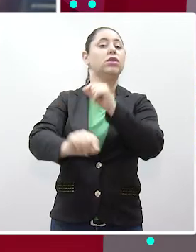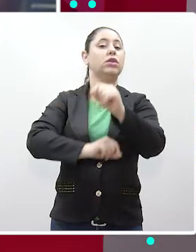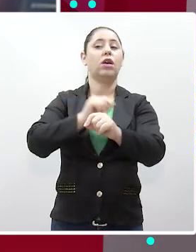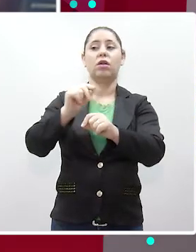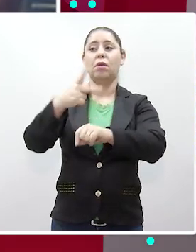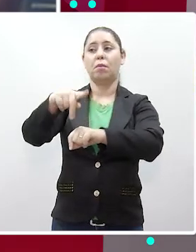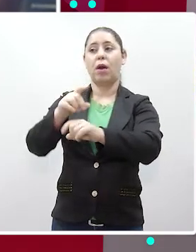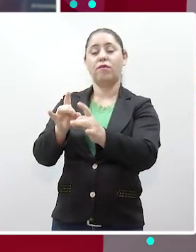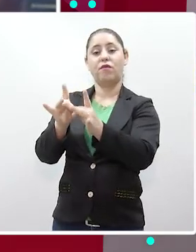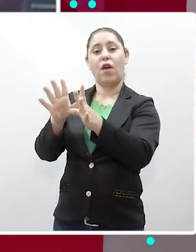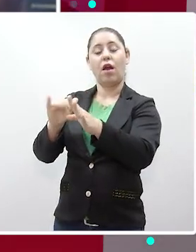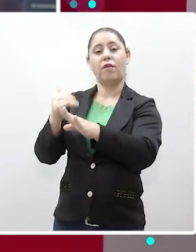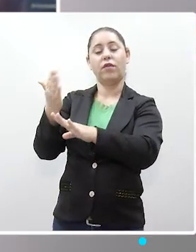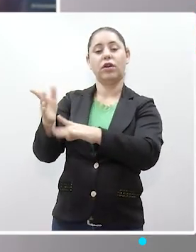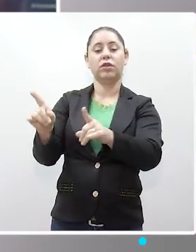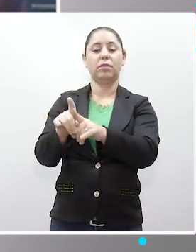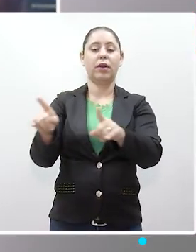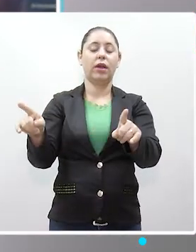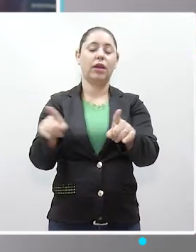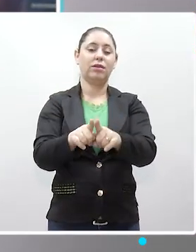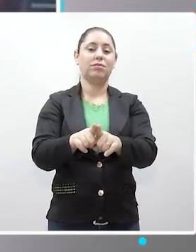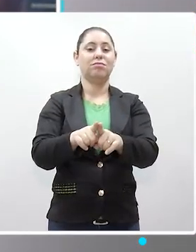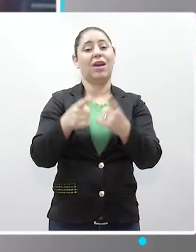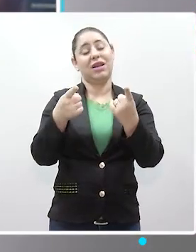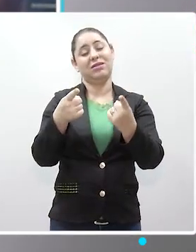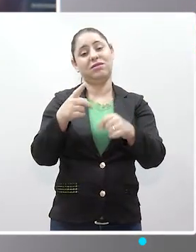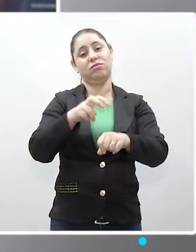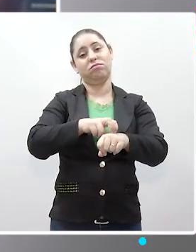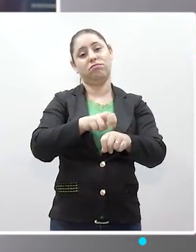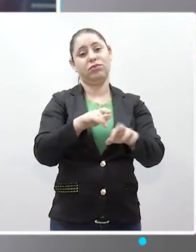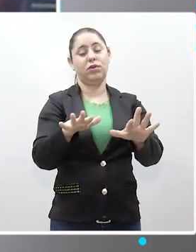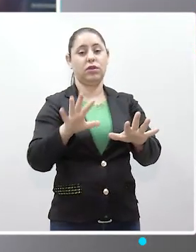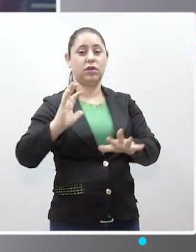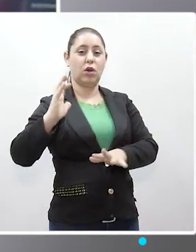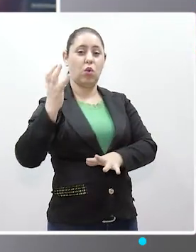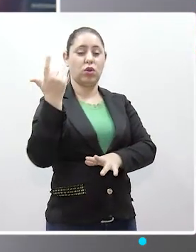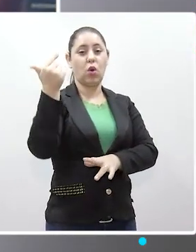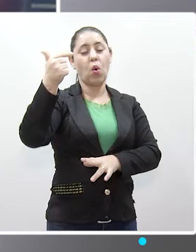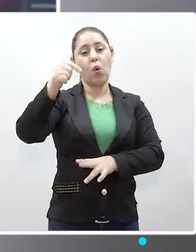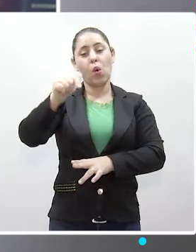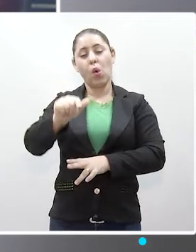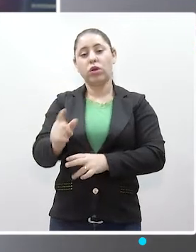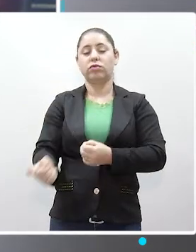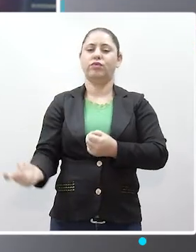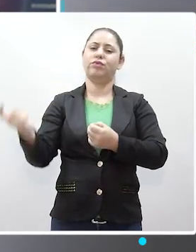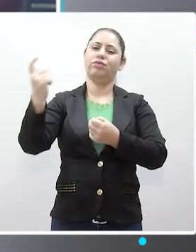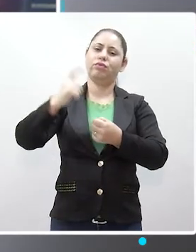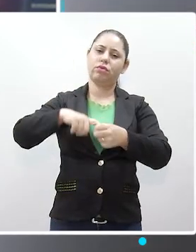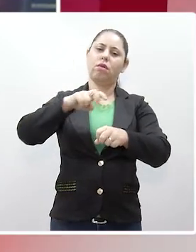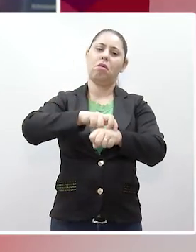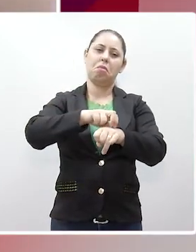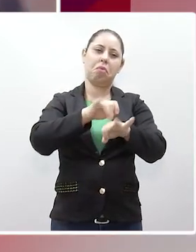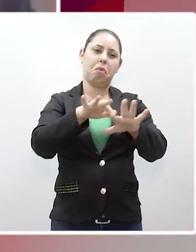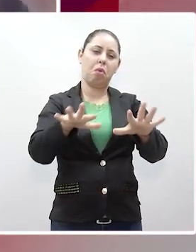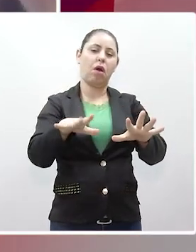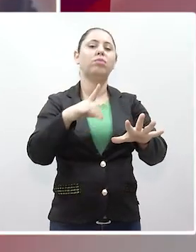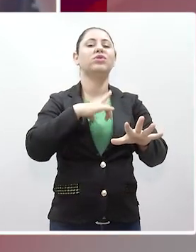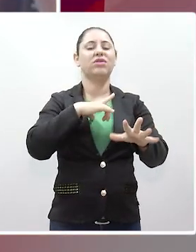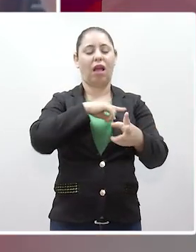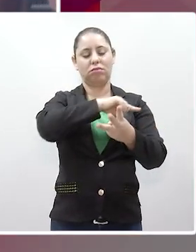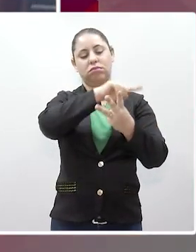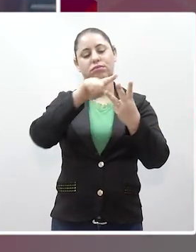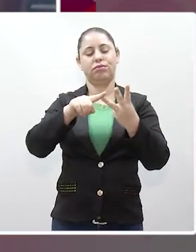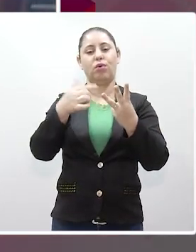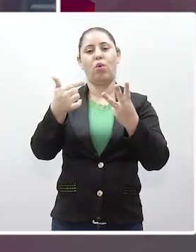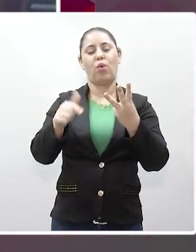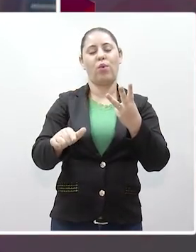Óbvio que ainda nós estamos vinculados às incertezas da pandemia. Então, se acontecer uma nova onda, já tem especialistas dizendo que a gente pode